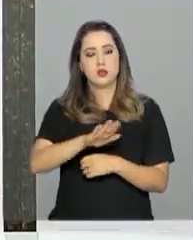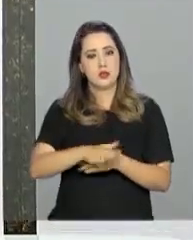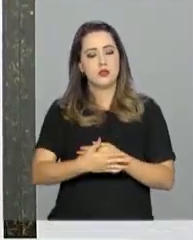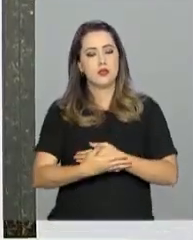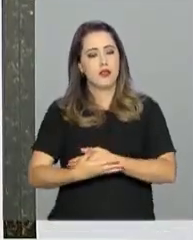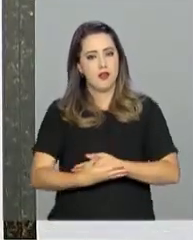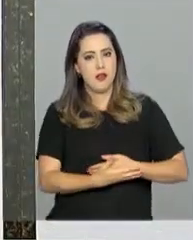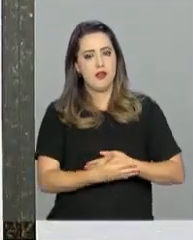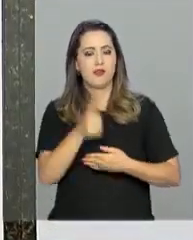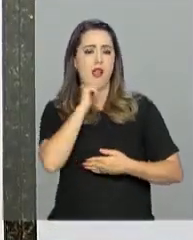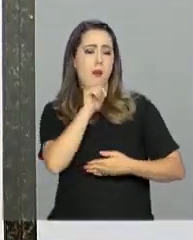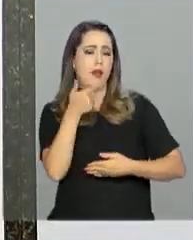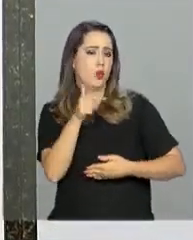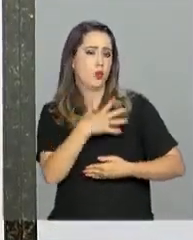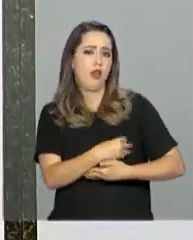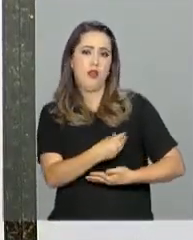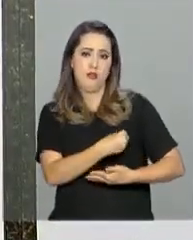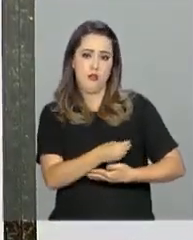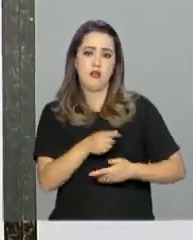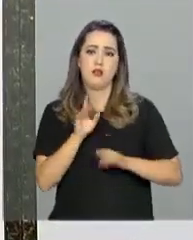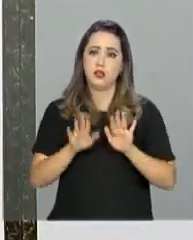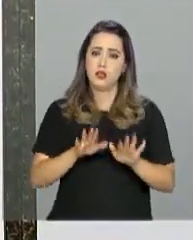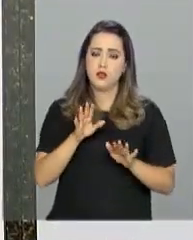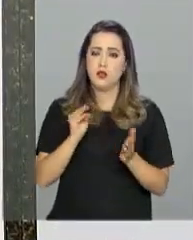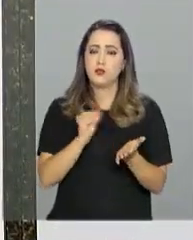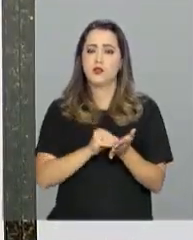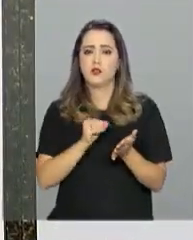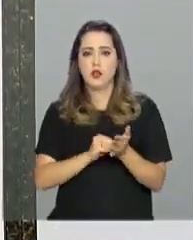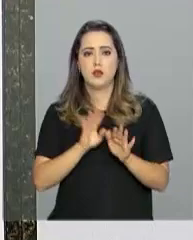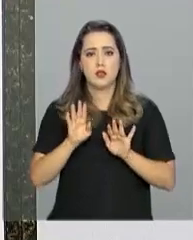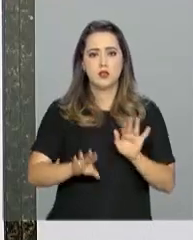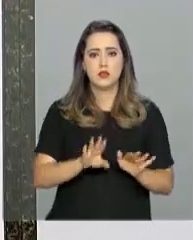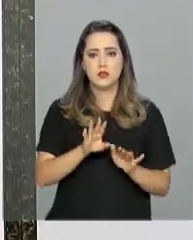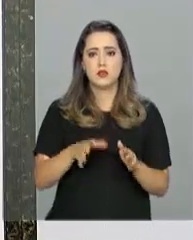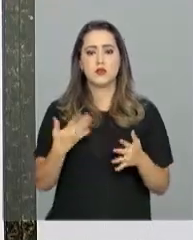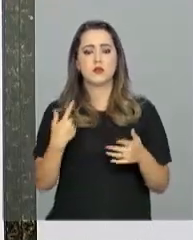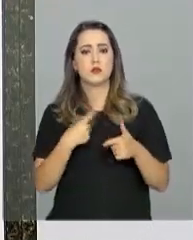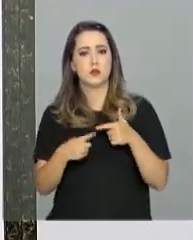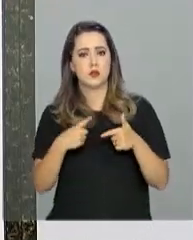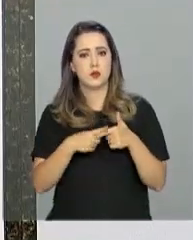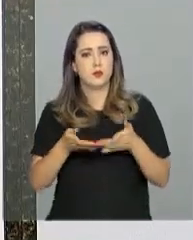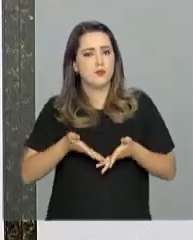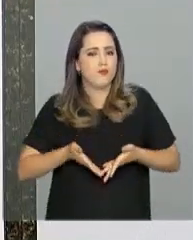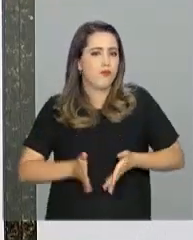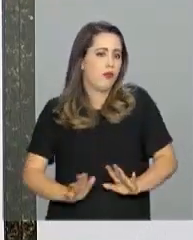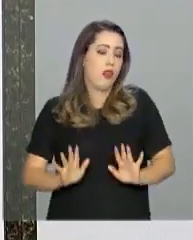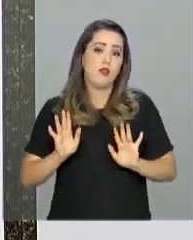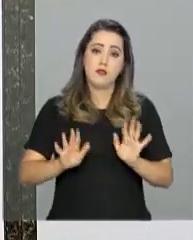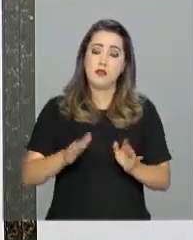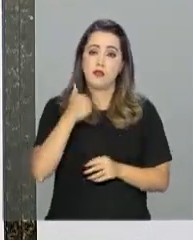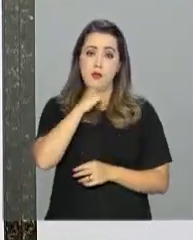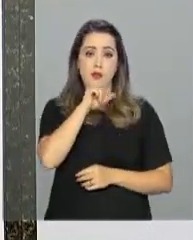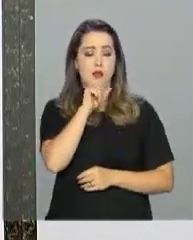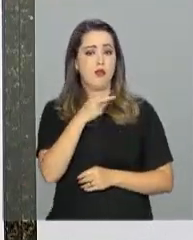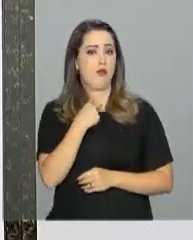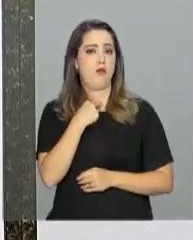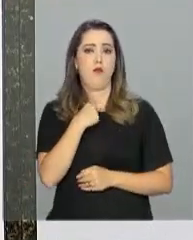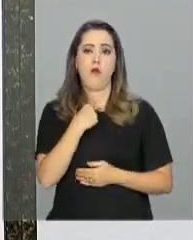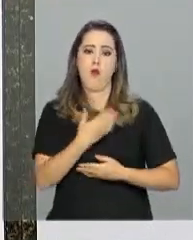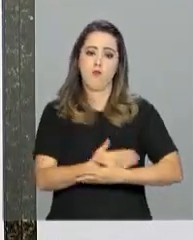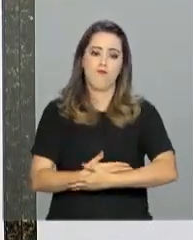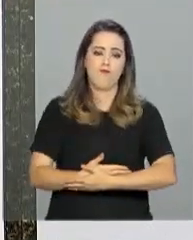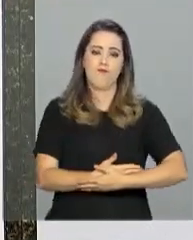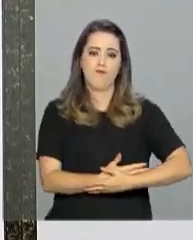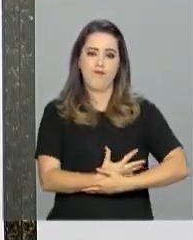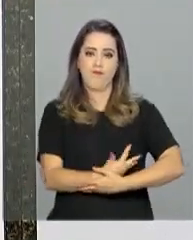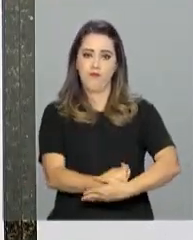não tendo essa condição, né, às vezes por insuficiência, às vezes por alguma complicação no parto, as mães acabam não podendo amamentar o